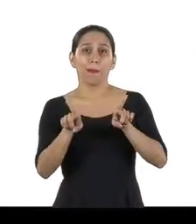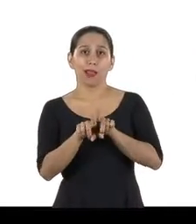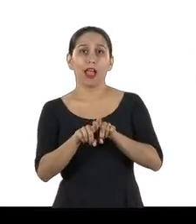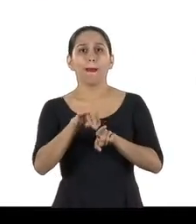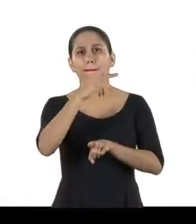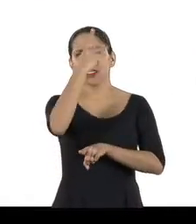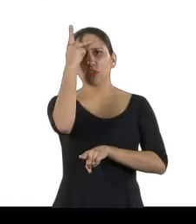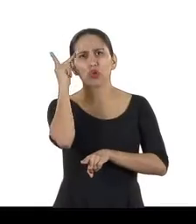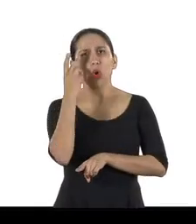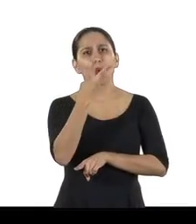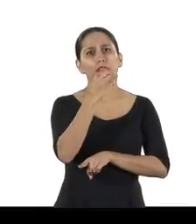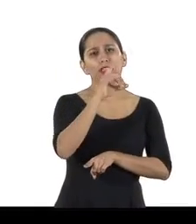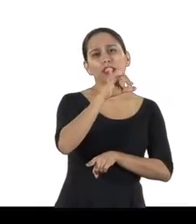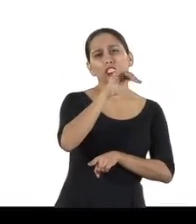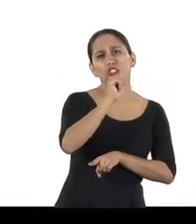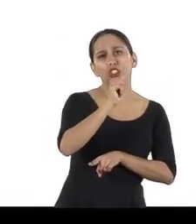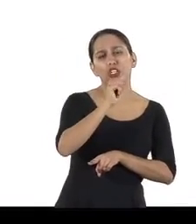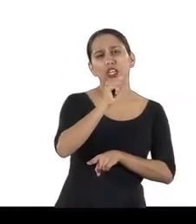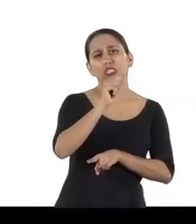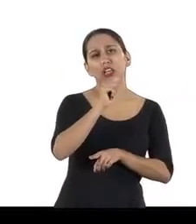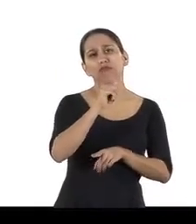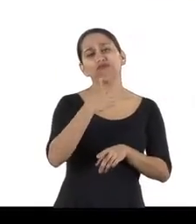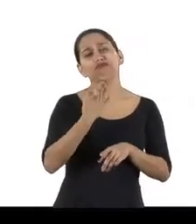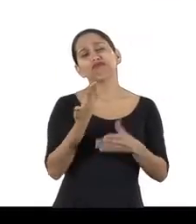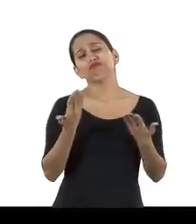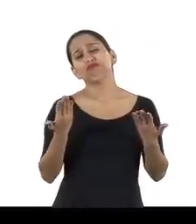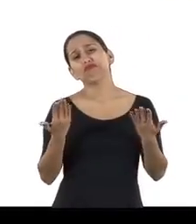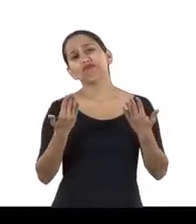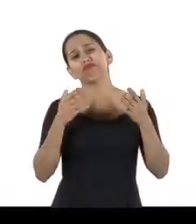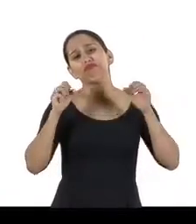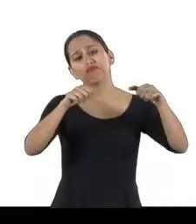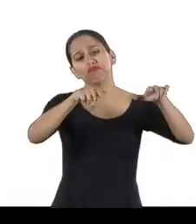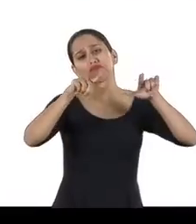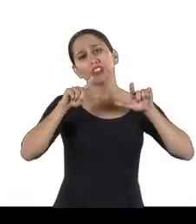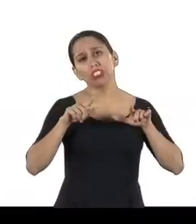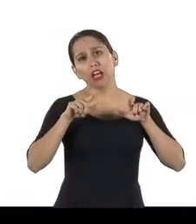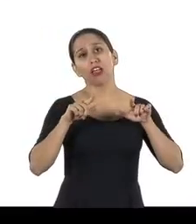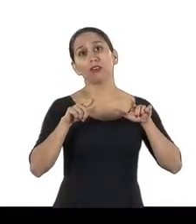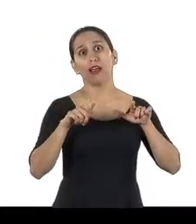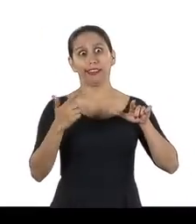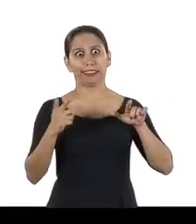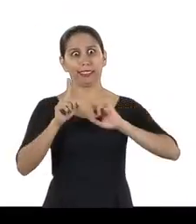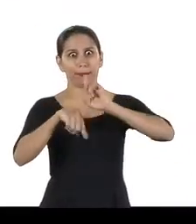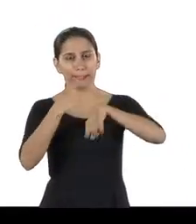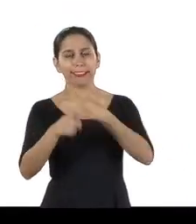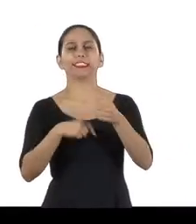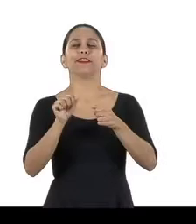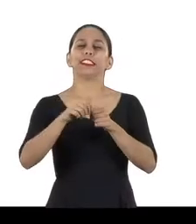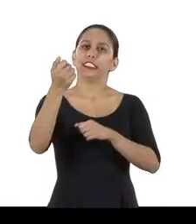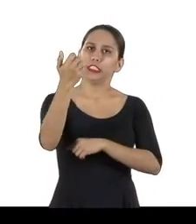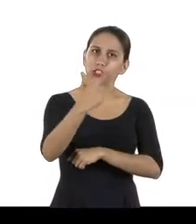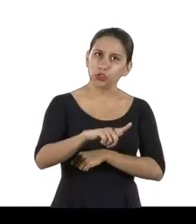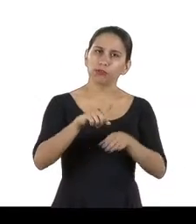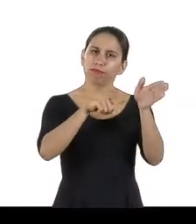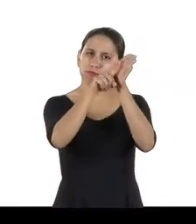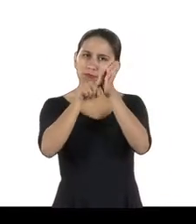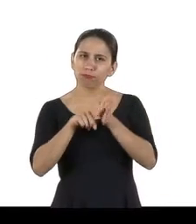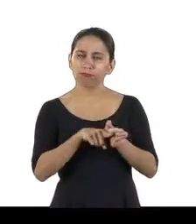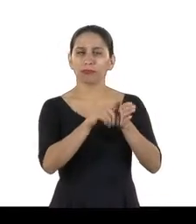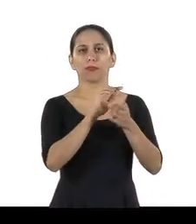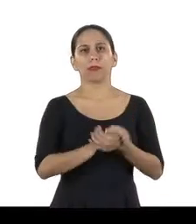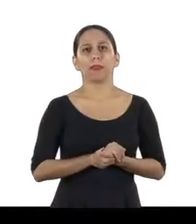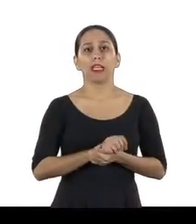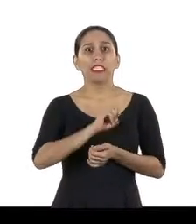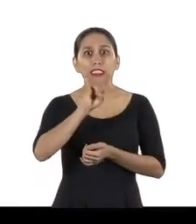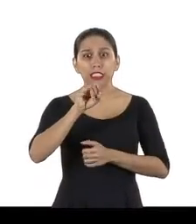você passa mais de 30 dias afastado das atividades laborais. Se houver mudança de função, também